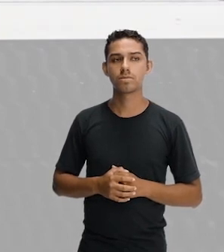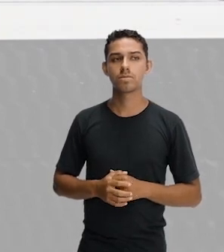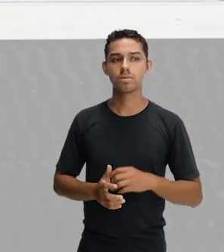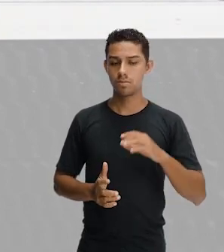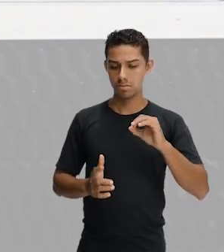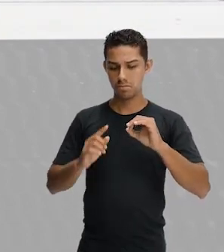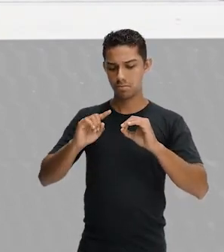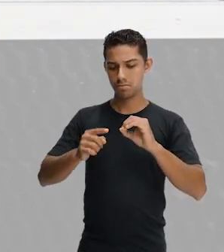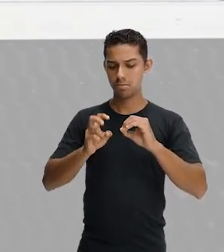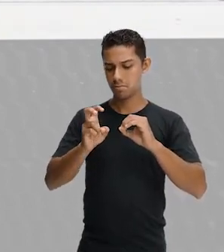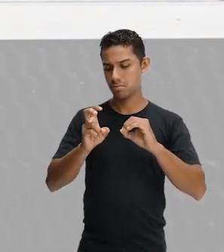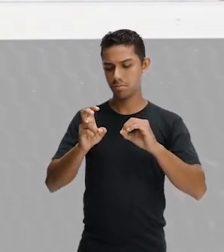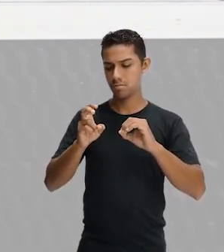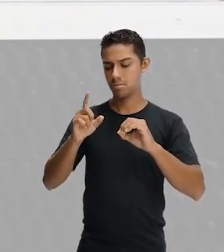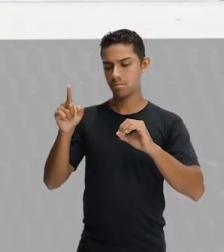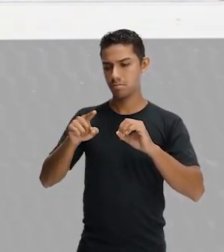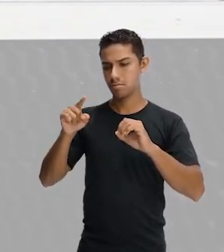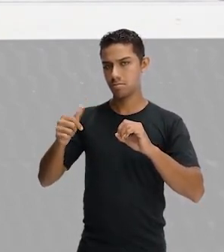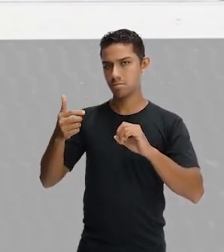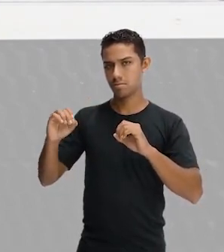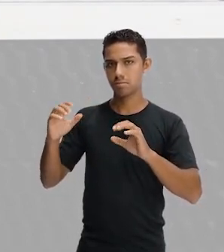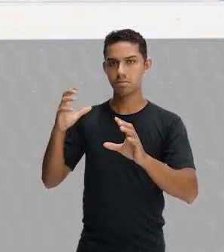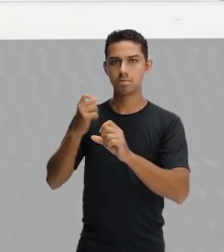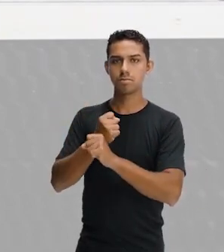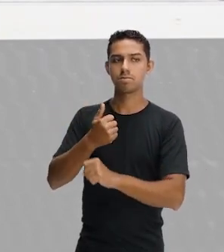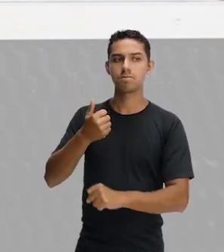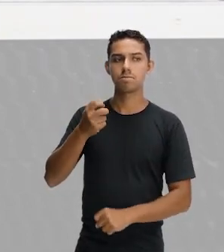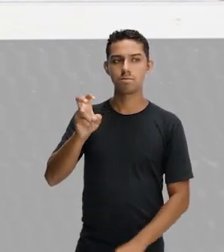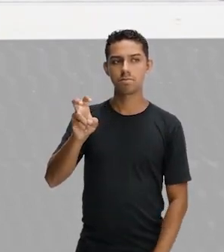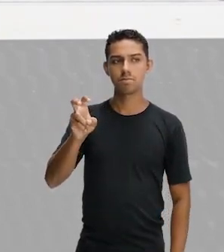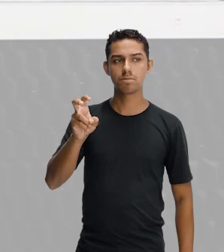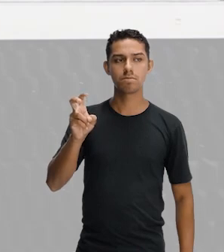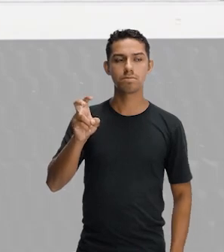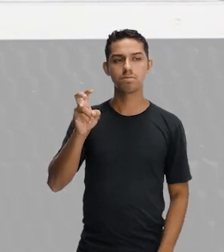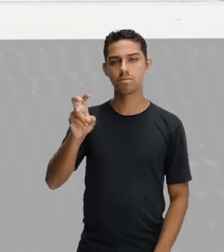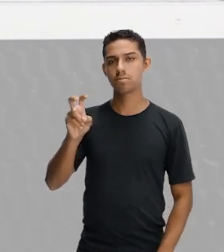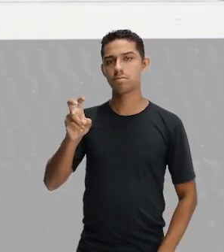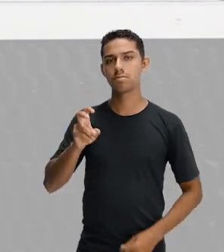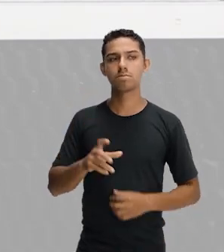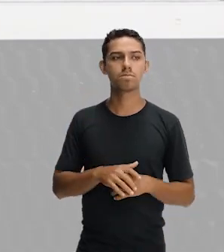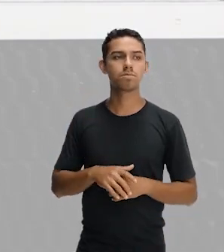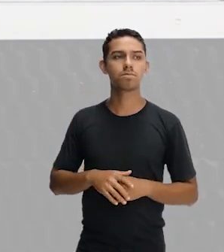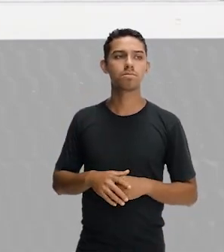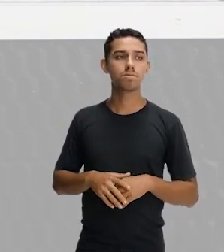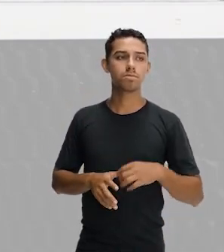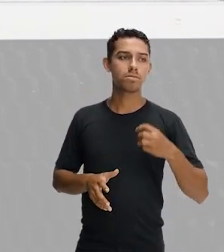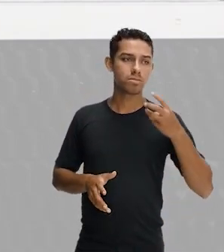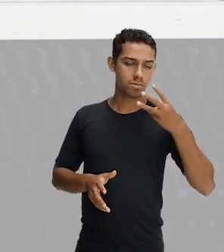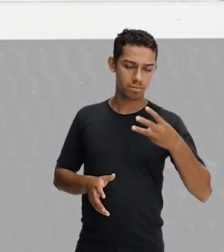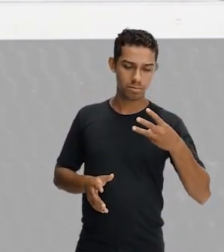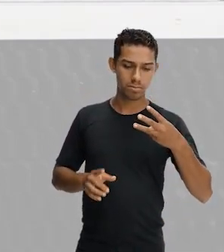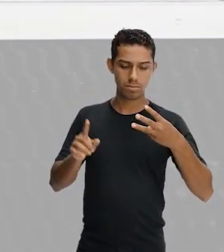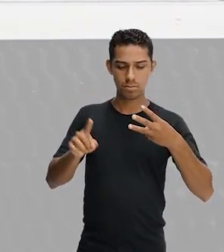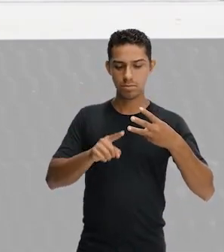3 vezes 5 vai dar 15. Não é? Resposta. Vou trazer aqui para baixo para a gente trabalhar